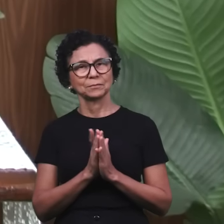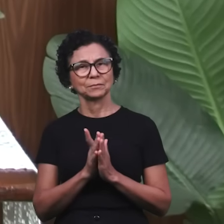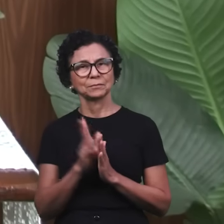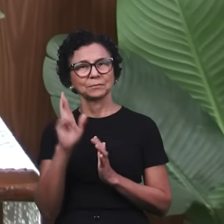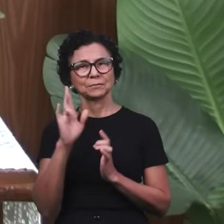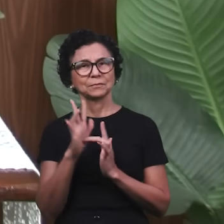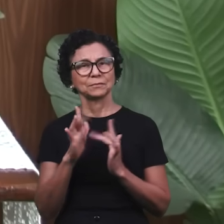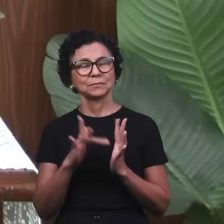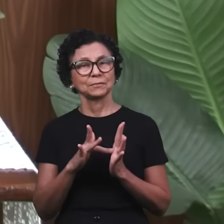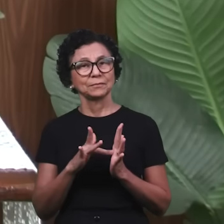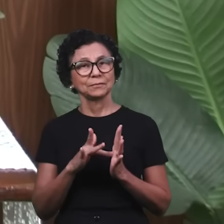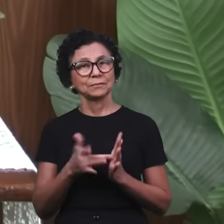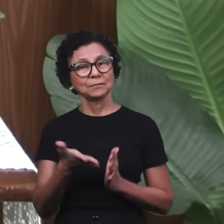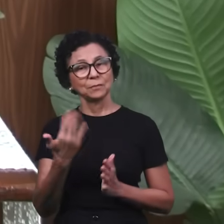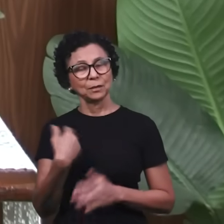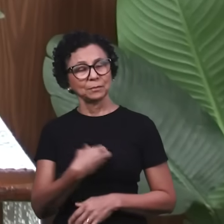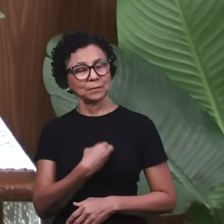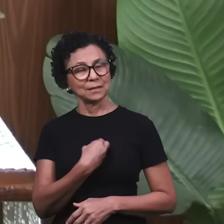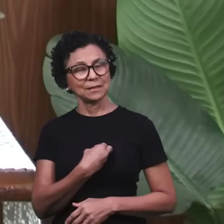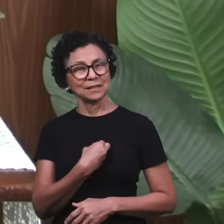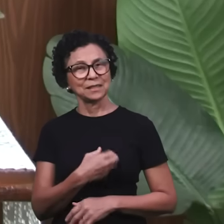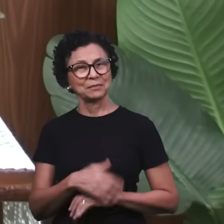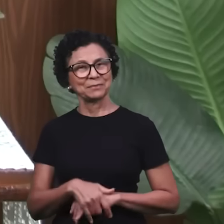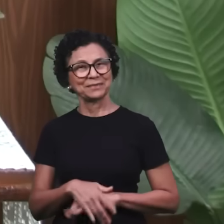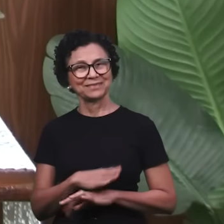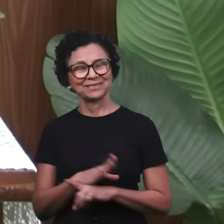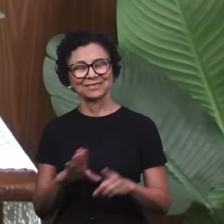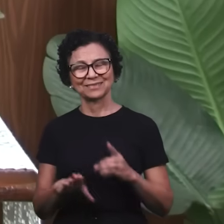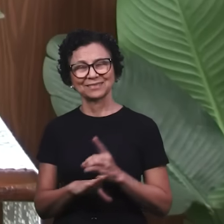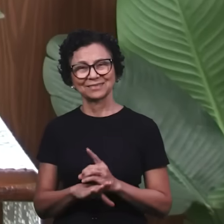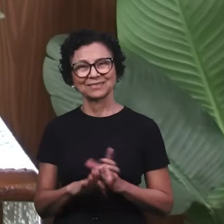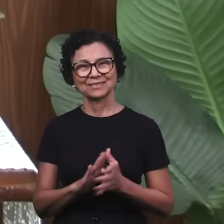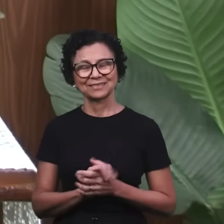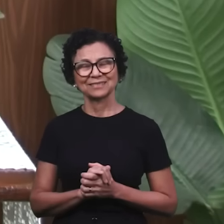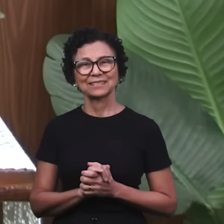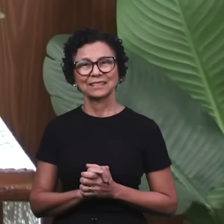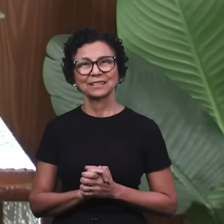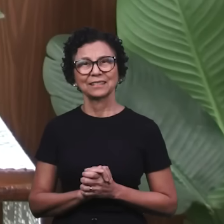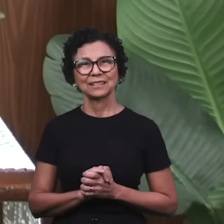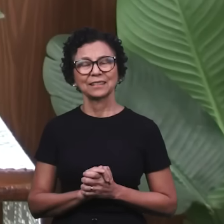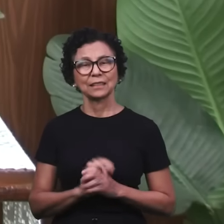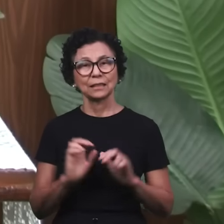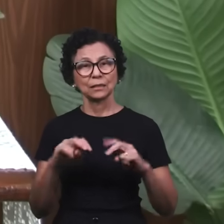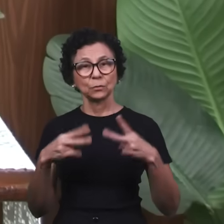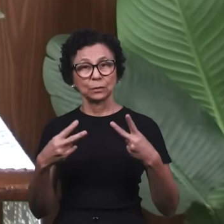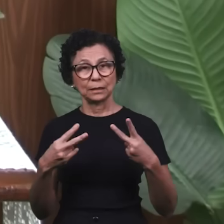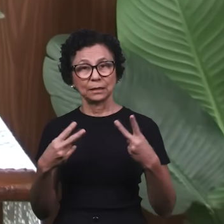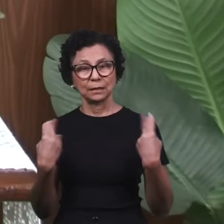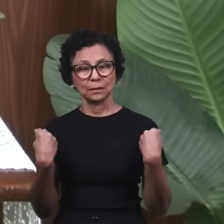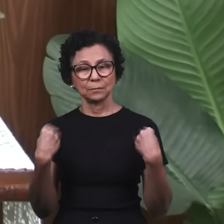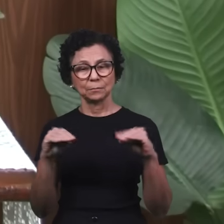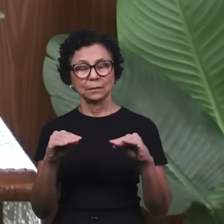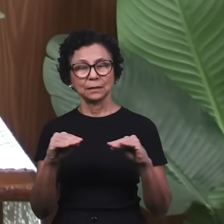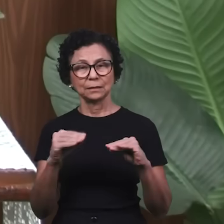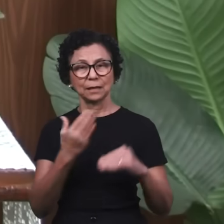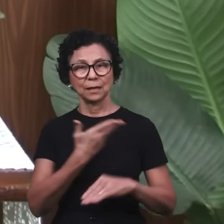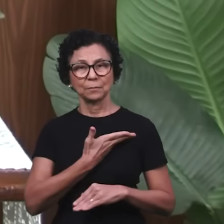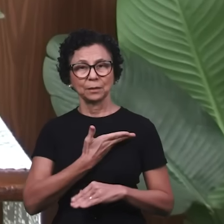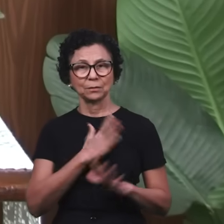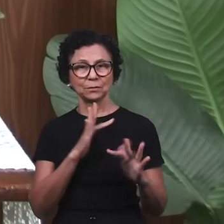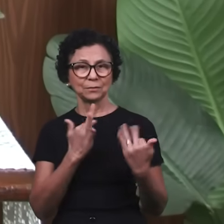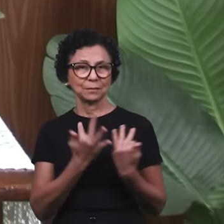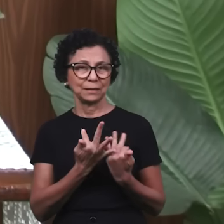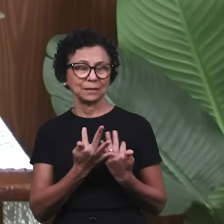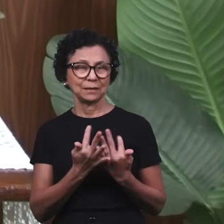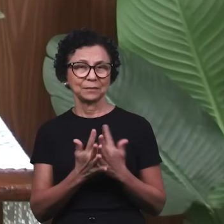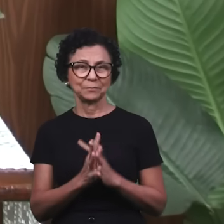Jesus. Participe conosco, né, destes nossos cultos e envie os links para os seus queridos amigos e parentes. Amém a